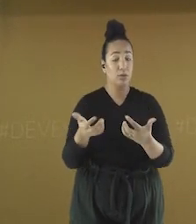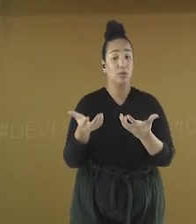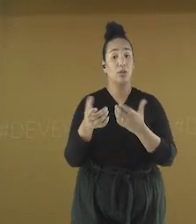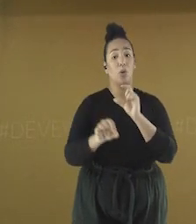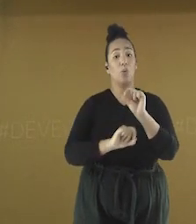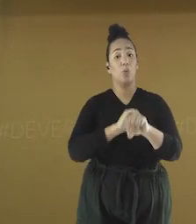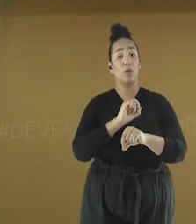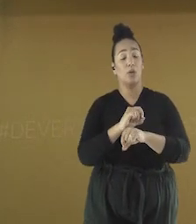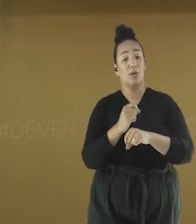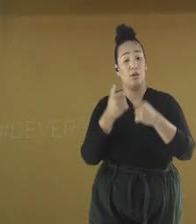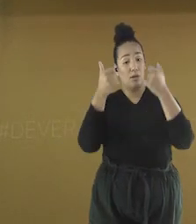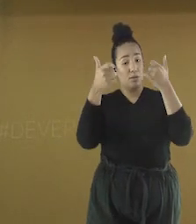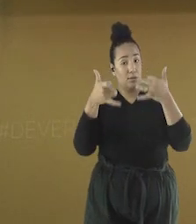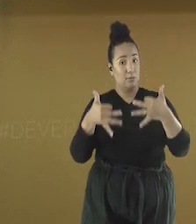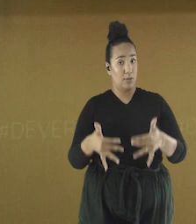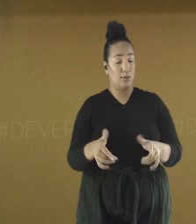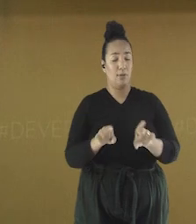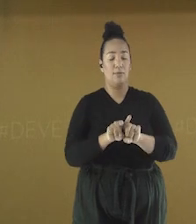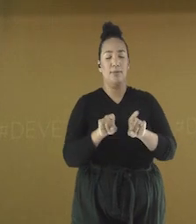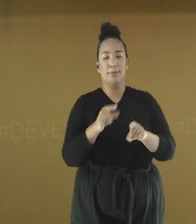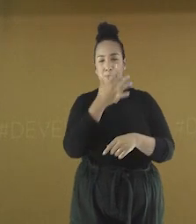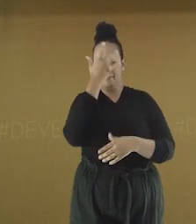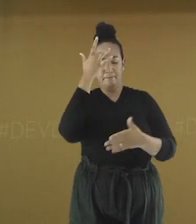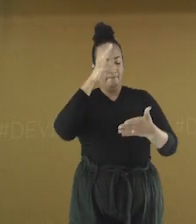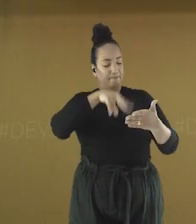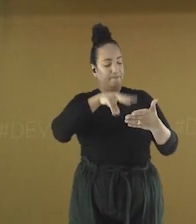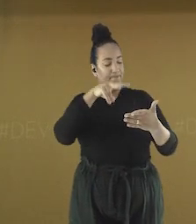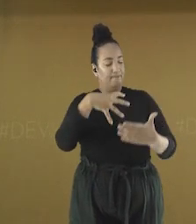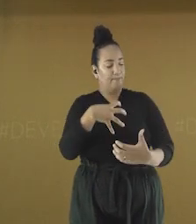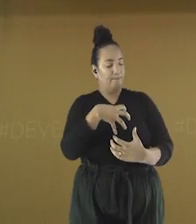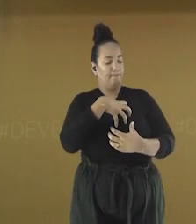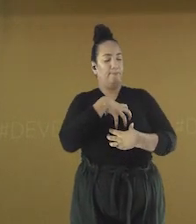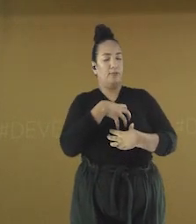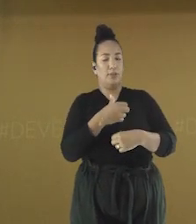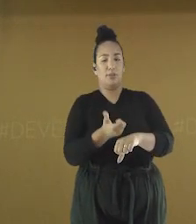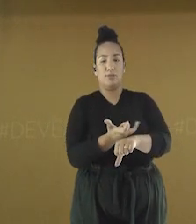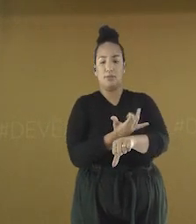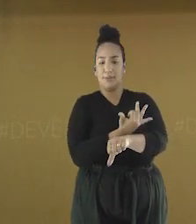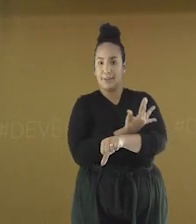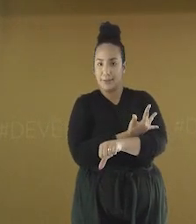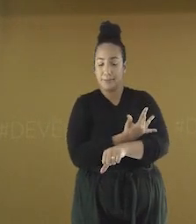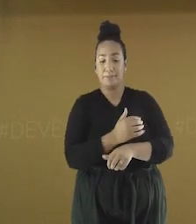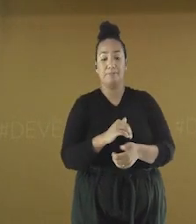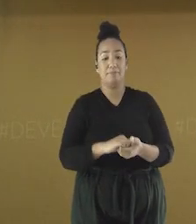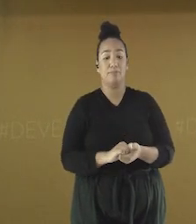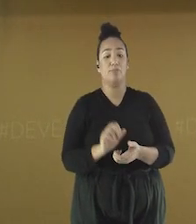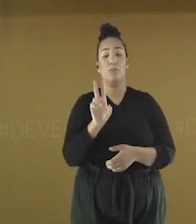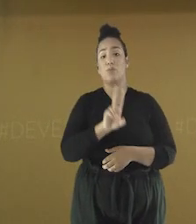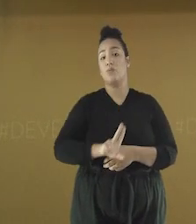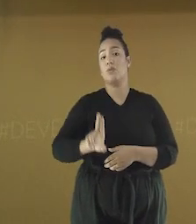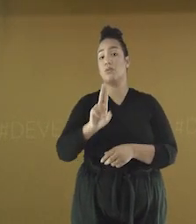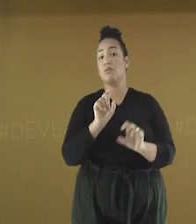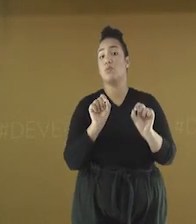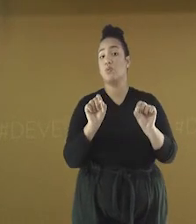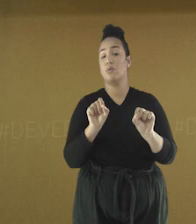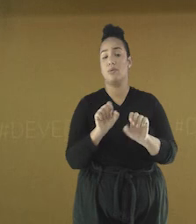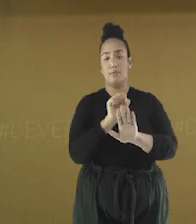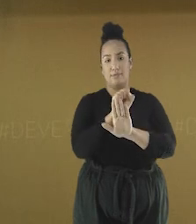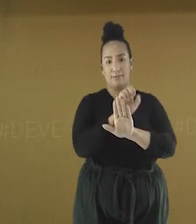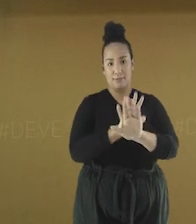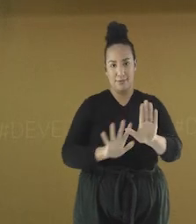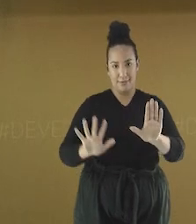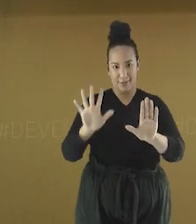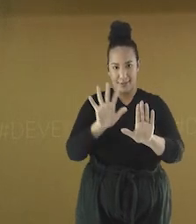que busca expressar e provocar emoções nos leitores ou ouvintes, utilizando o meio como